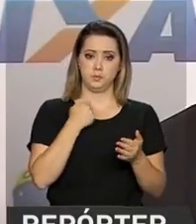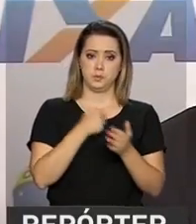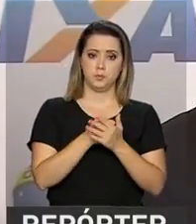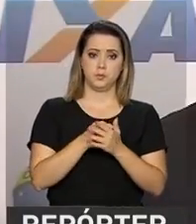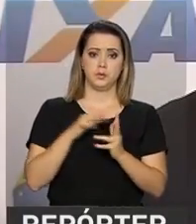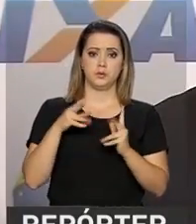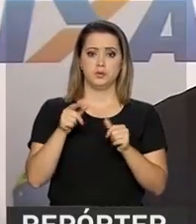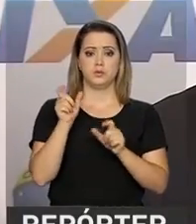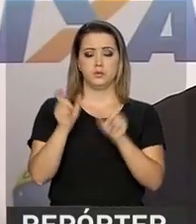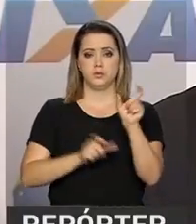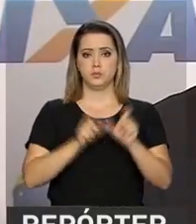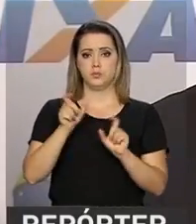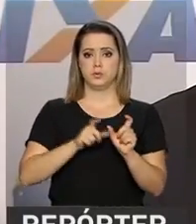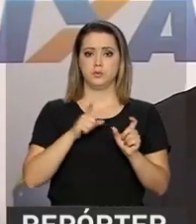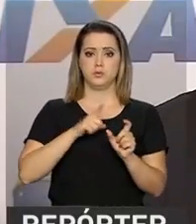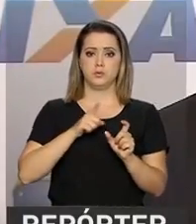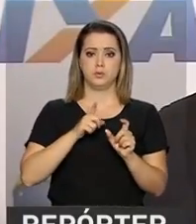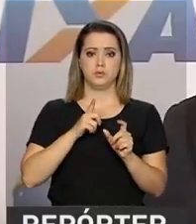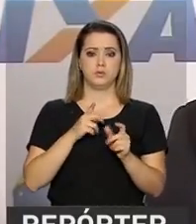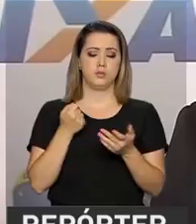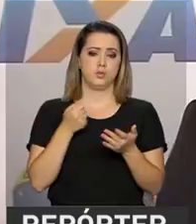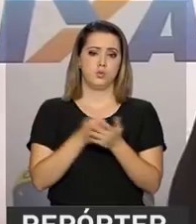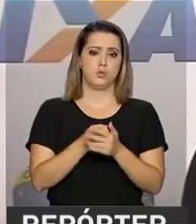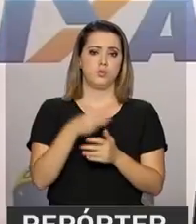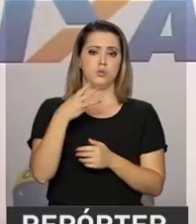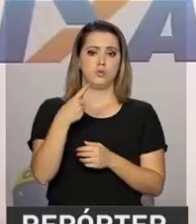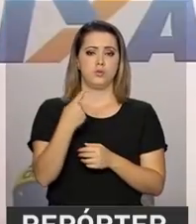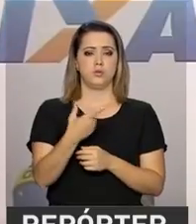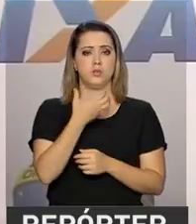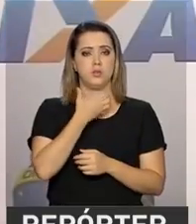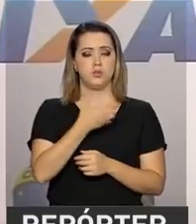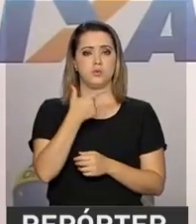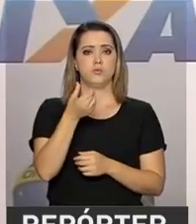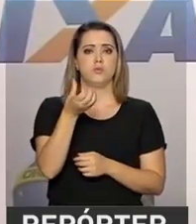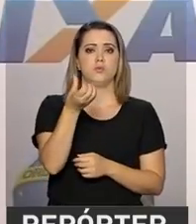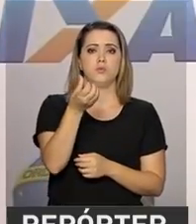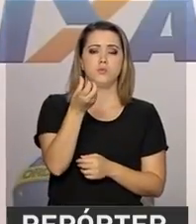trabalhador aquele que tinha conta até 31 de dezembro de 2016.